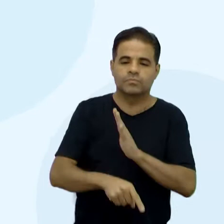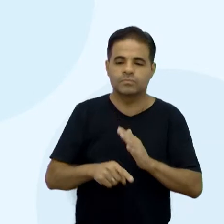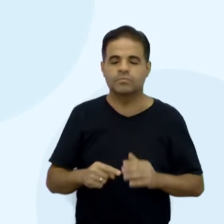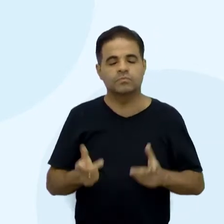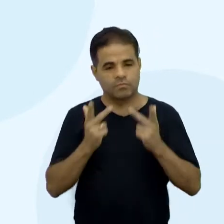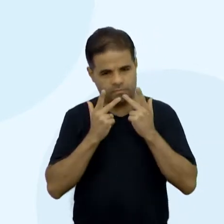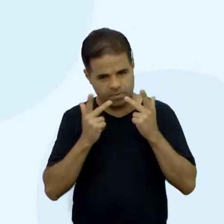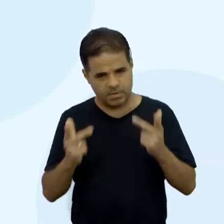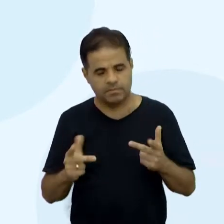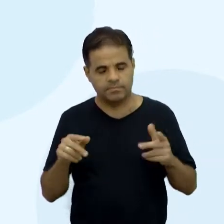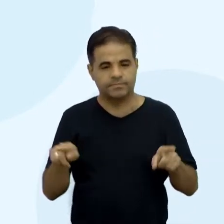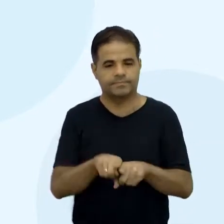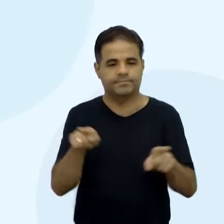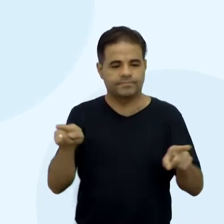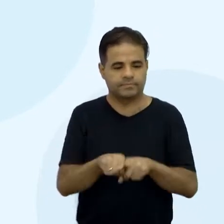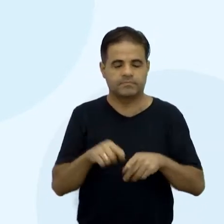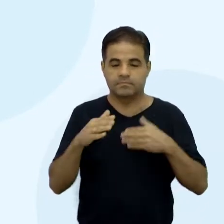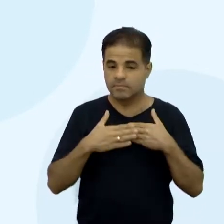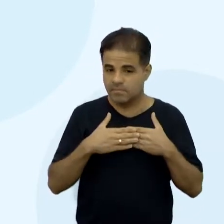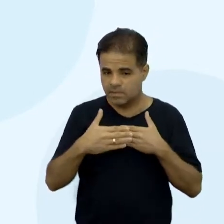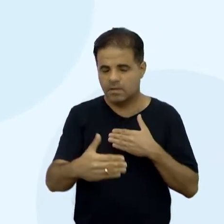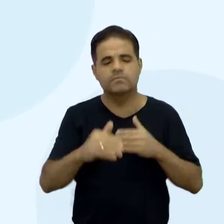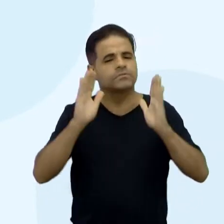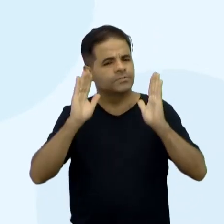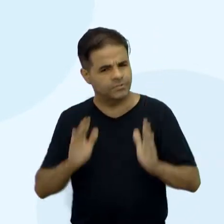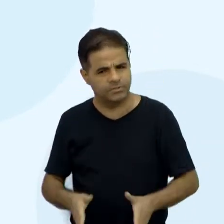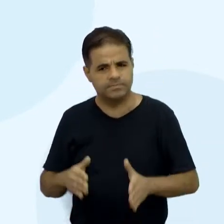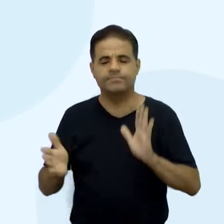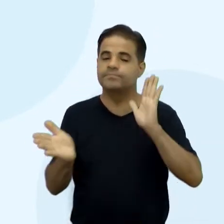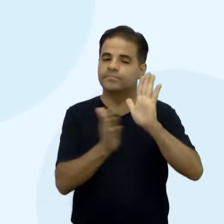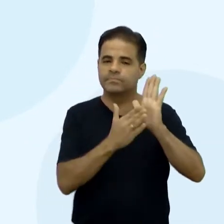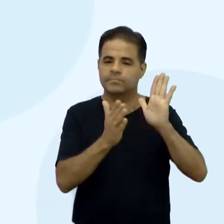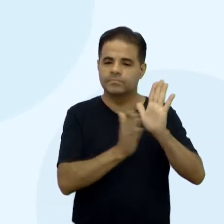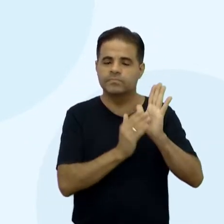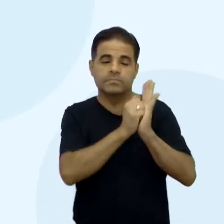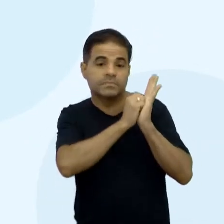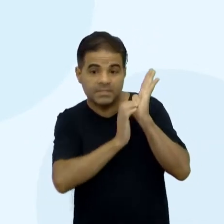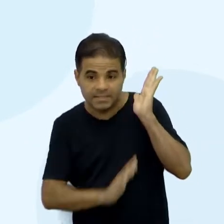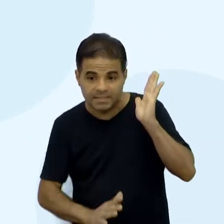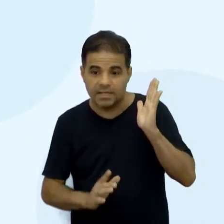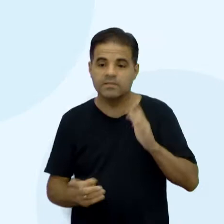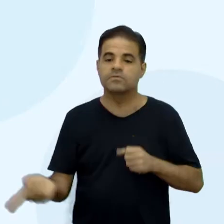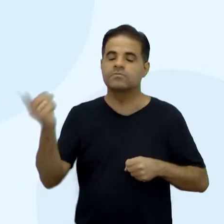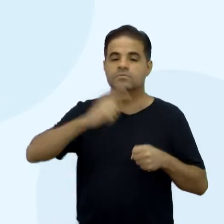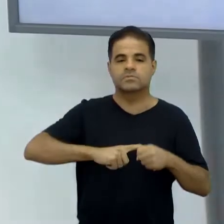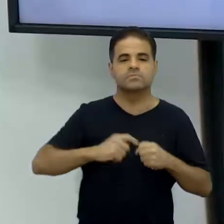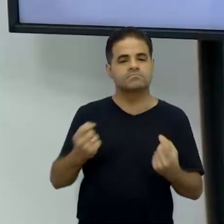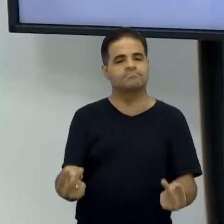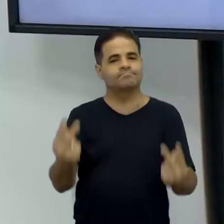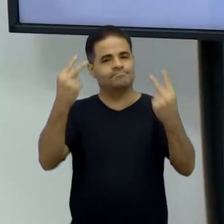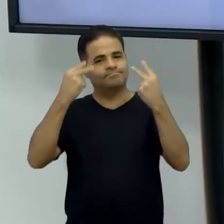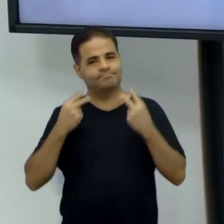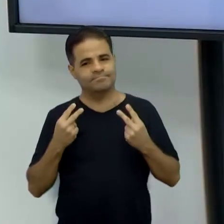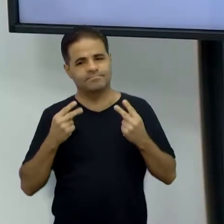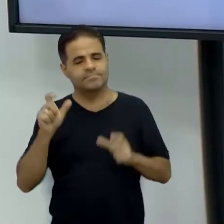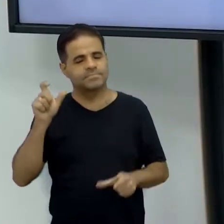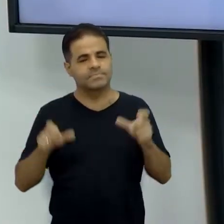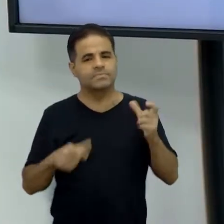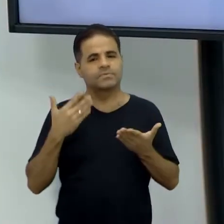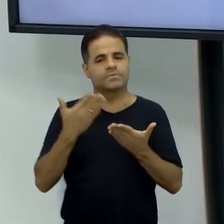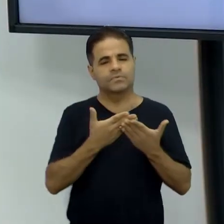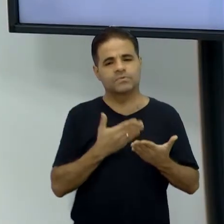fala muito e a gente está sempre aí propondo atividade. Podem voltar aqui comigo para que os nossos